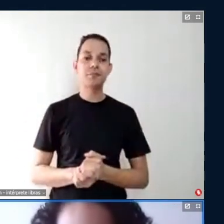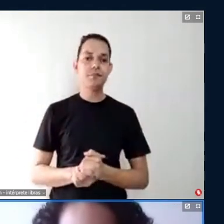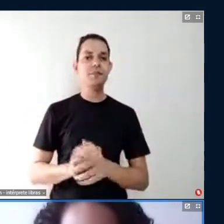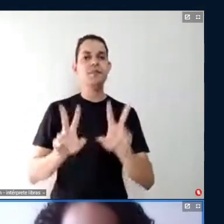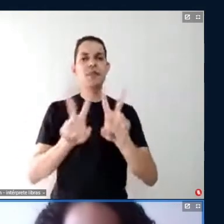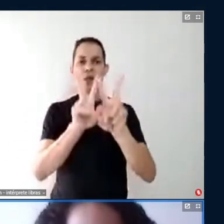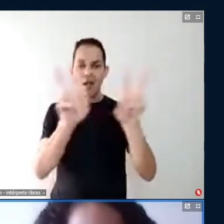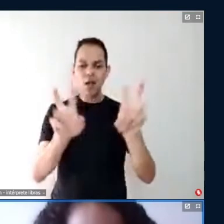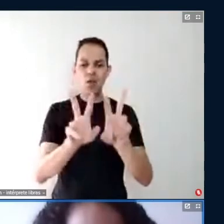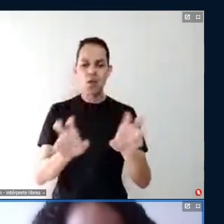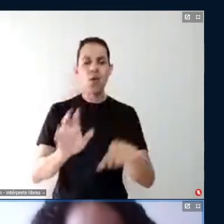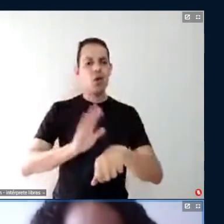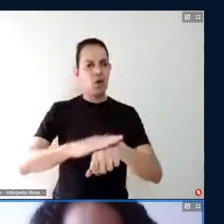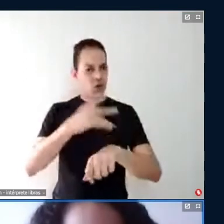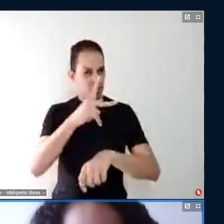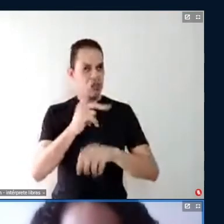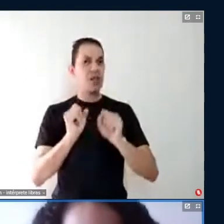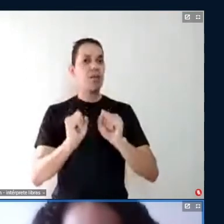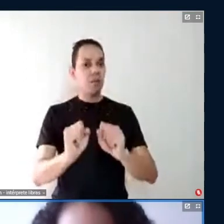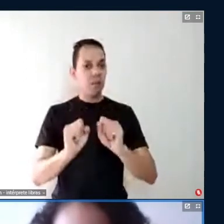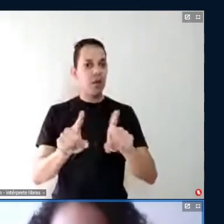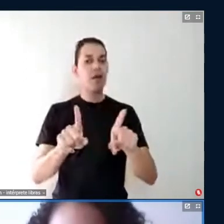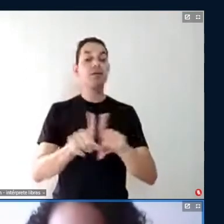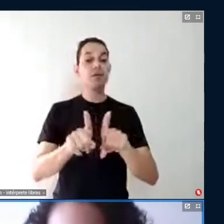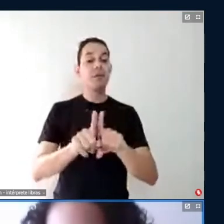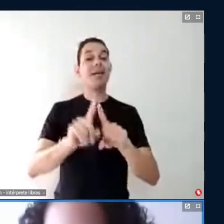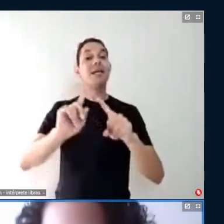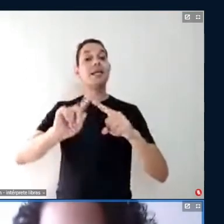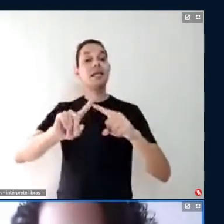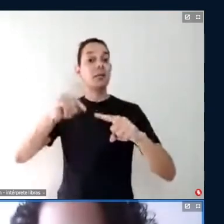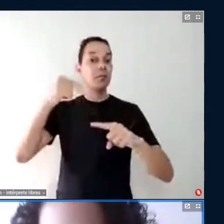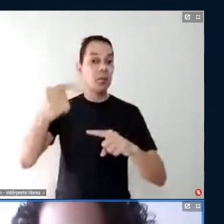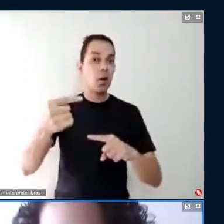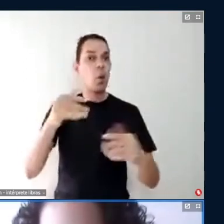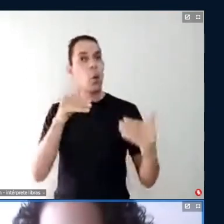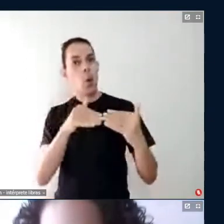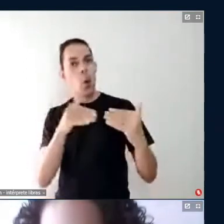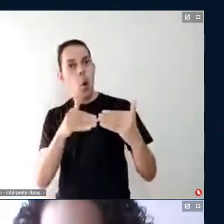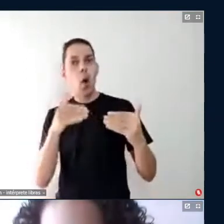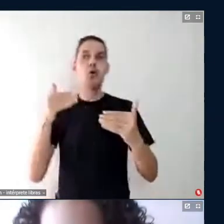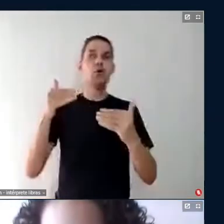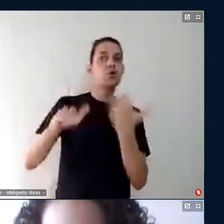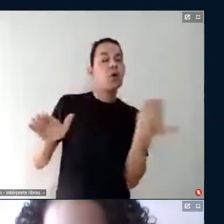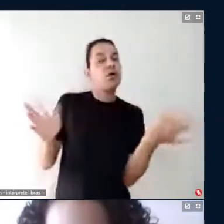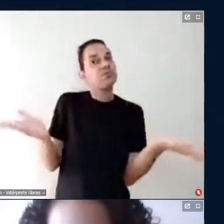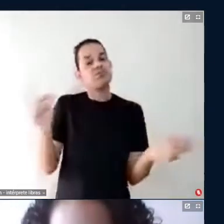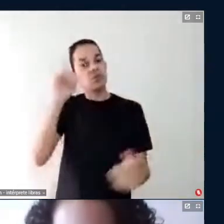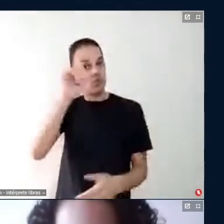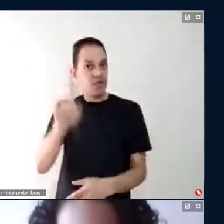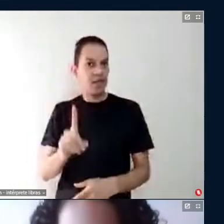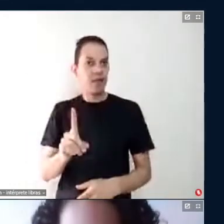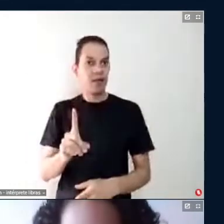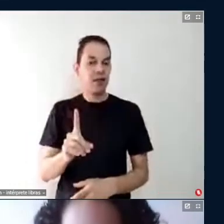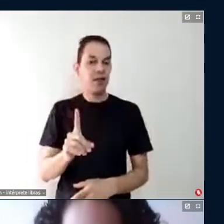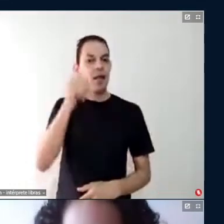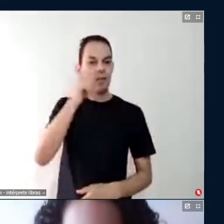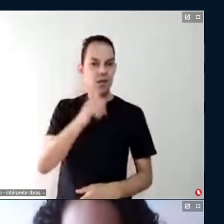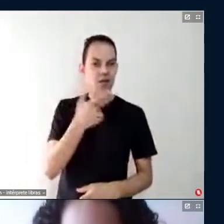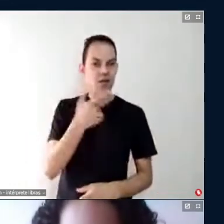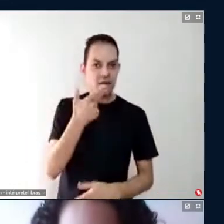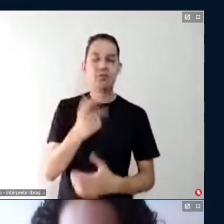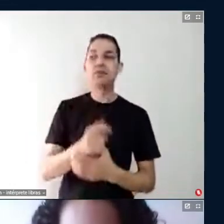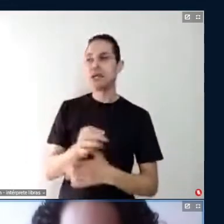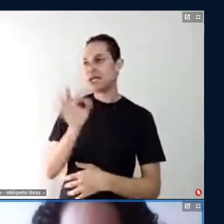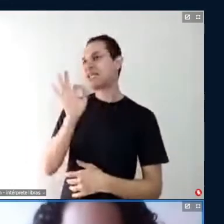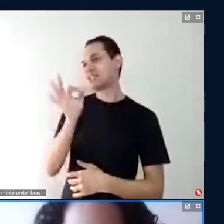você pode depois, não sei se você concorda ou não. Não, com certeza, acho que faltou